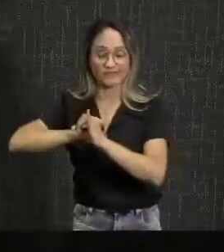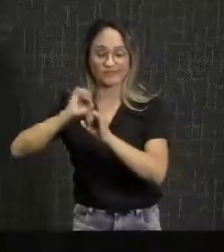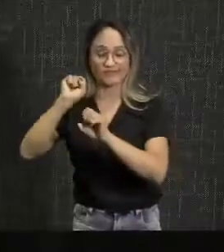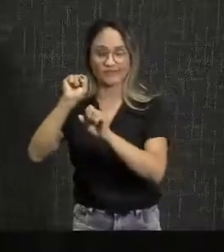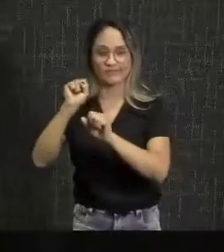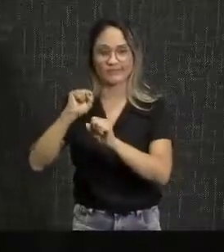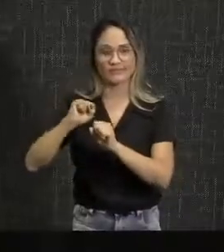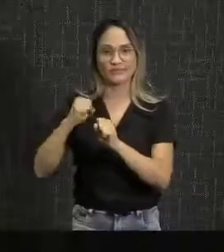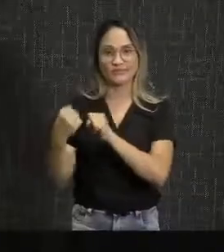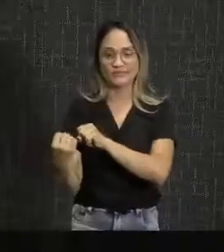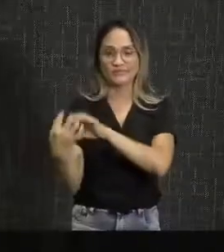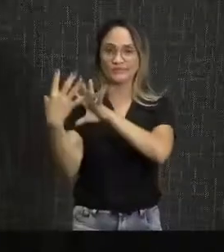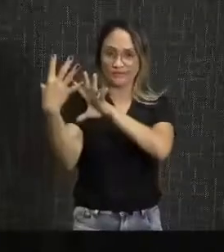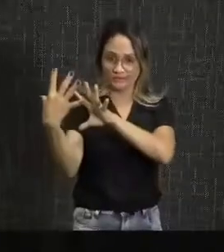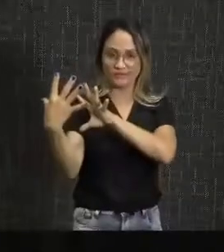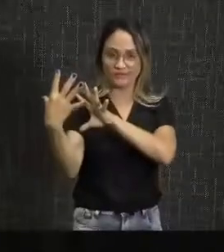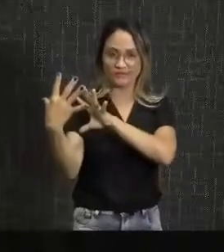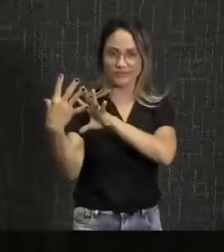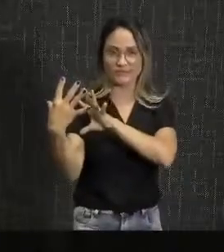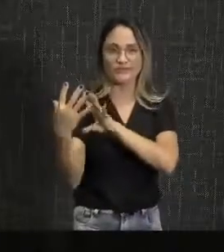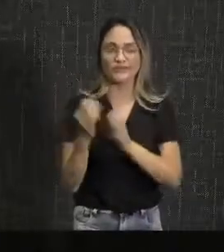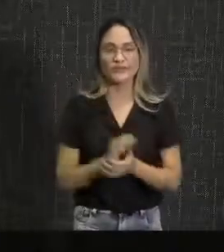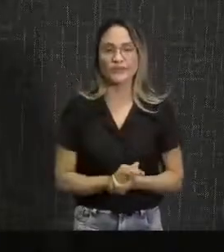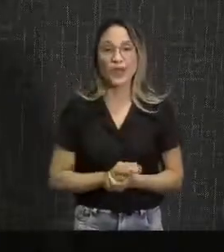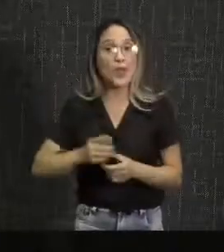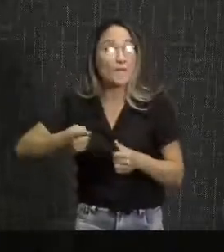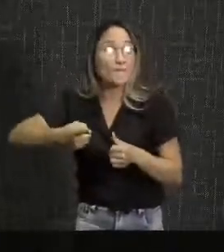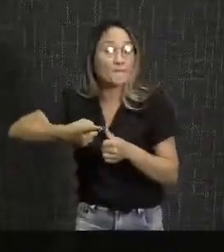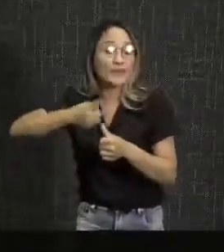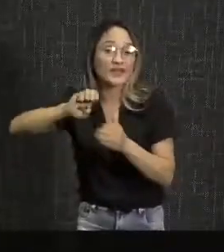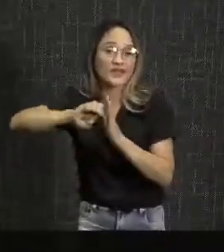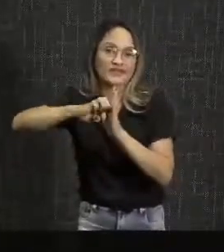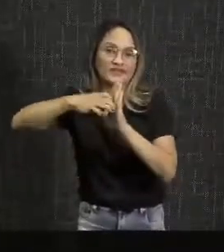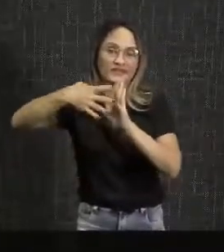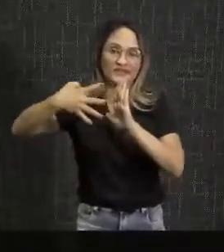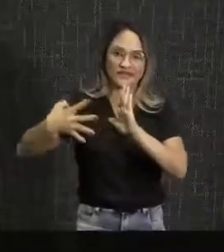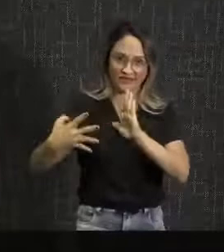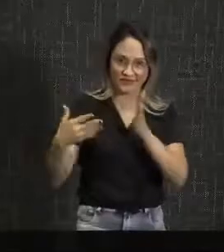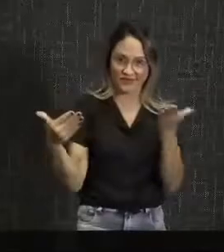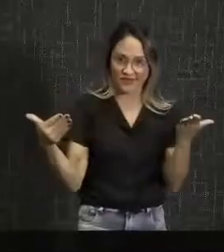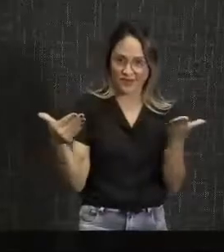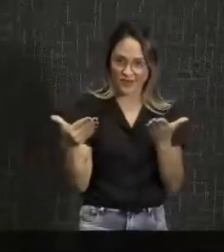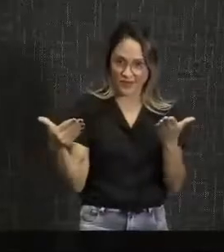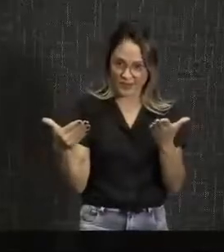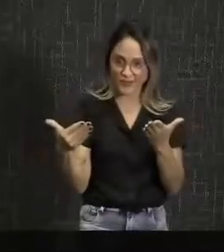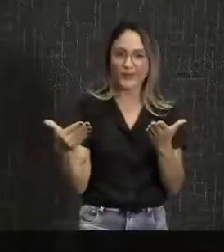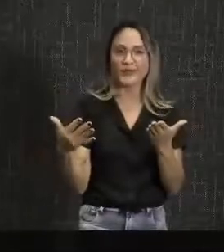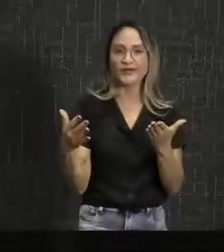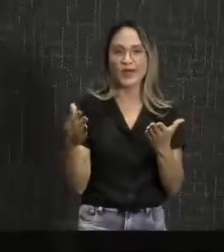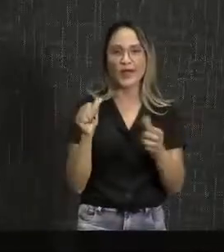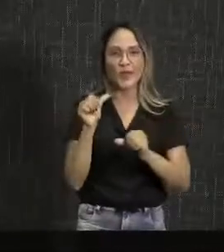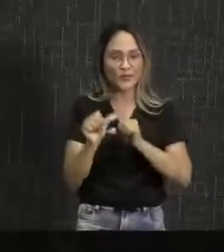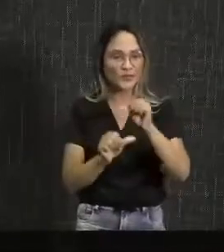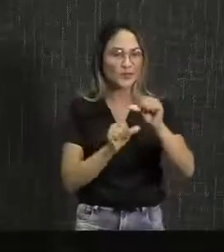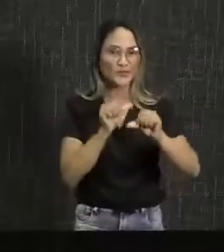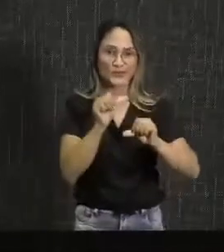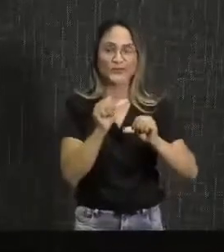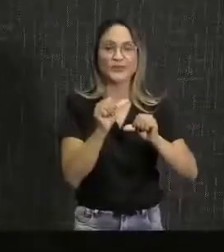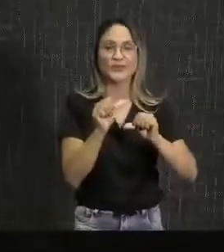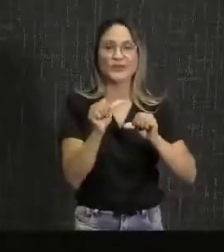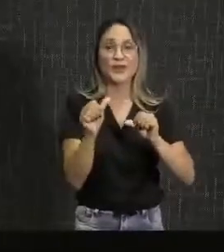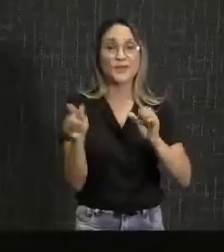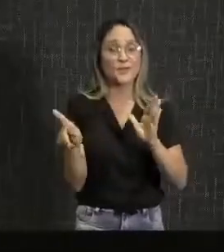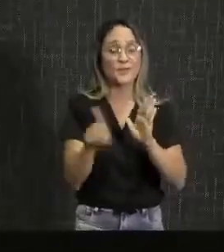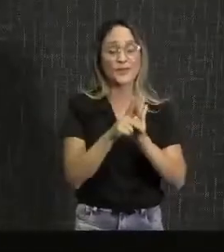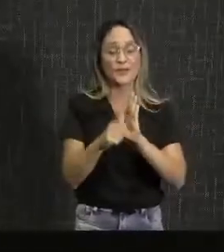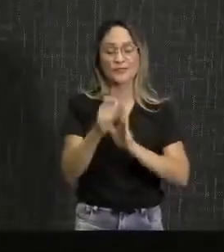convenção que é 100% digital e que entra para a história. Porque é o primeiro evento desse porte, nesse formato, no Brasil,